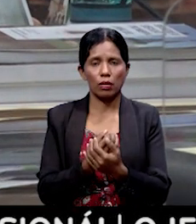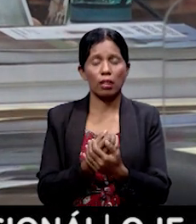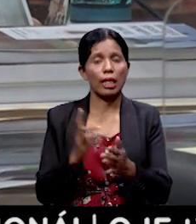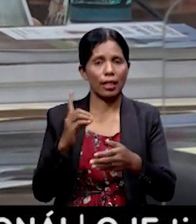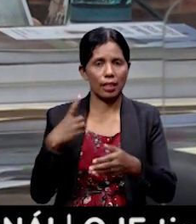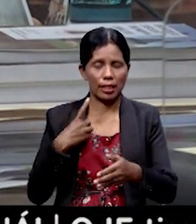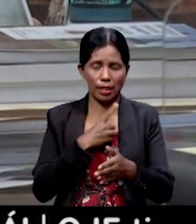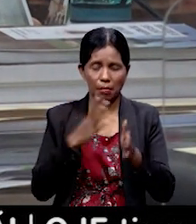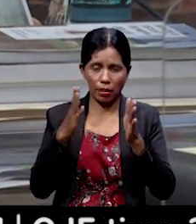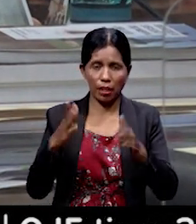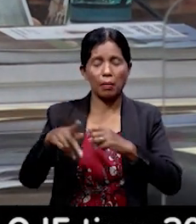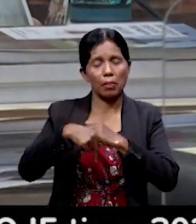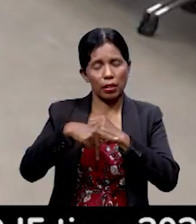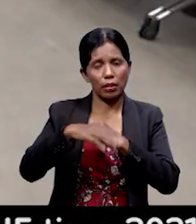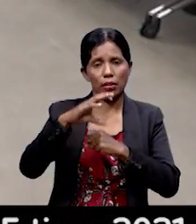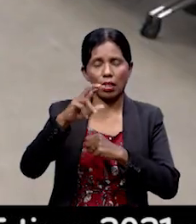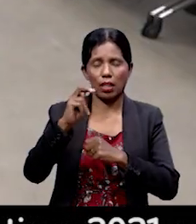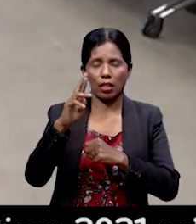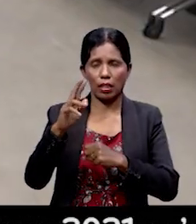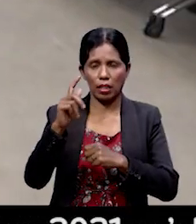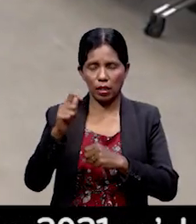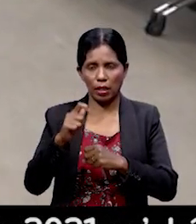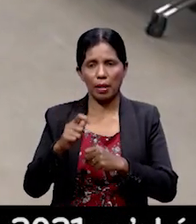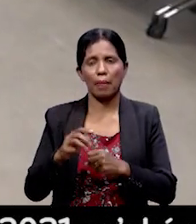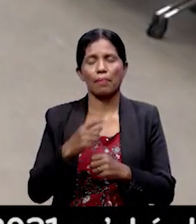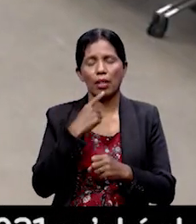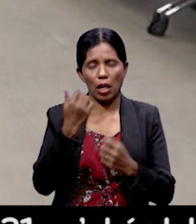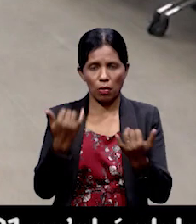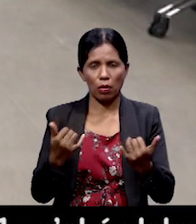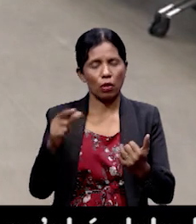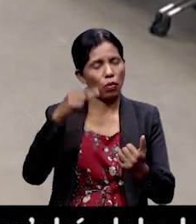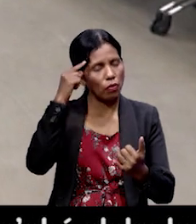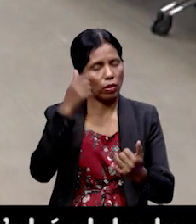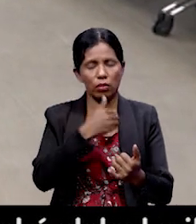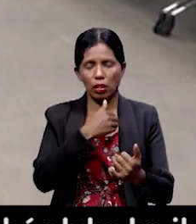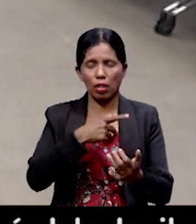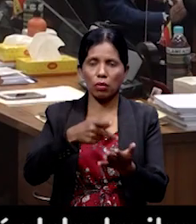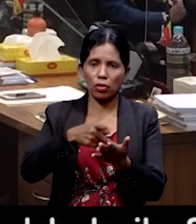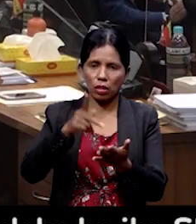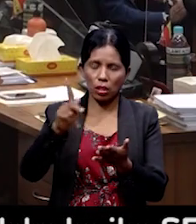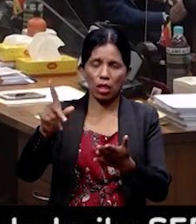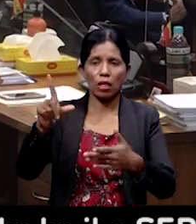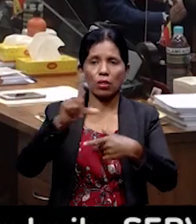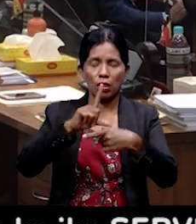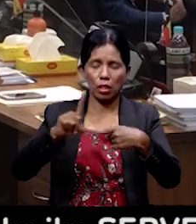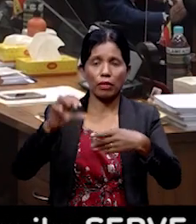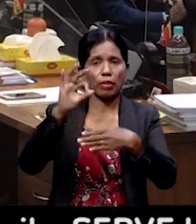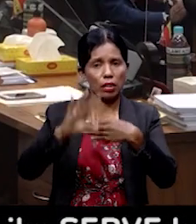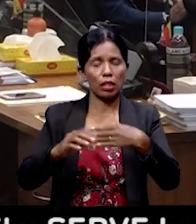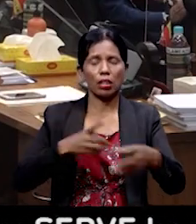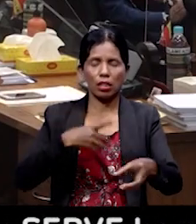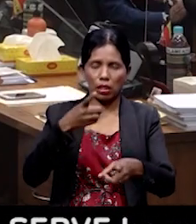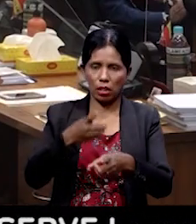CNRT, Maria Fernanda, atou declaração ne, tamba to agora governo sedau foi equipa linha frente sirene direito. Deputada CNRT ne